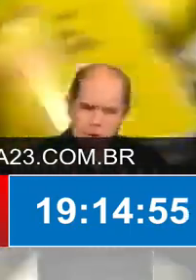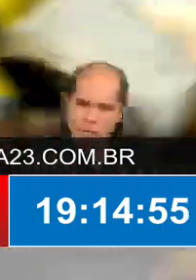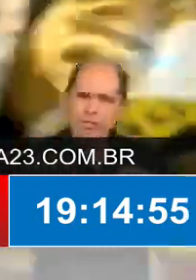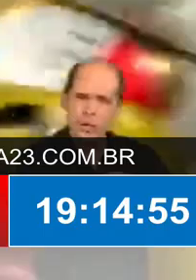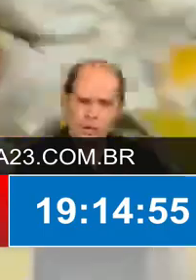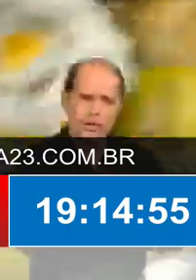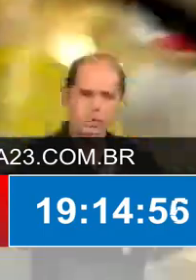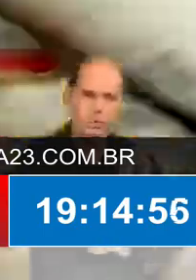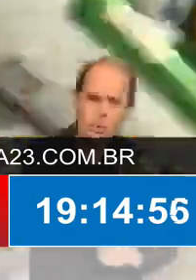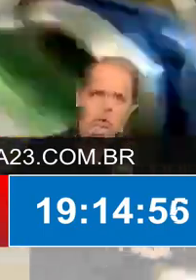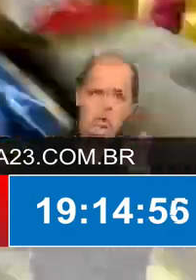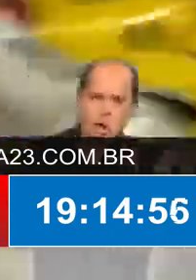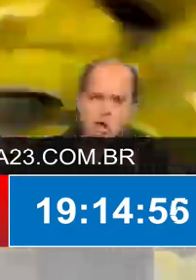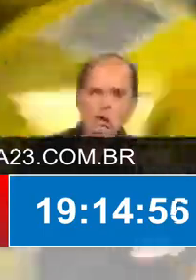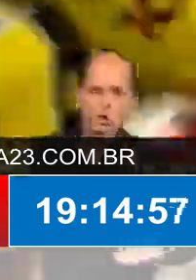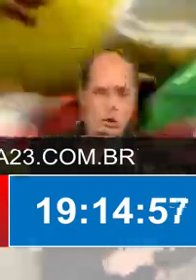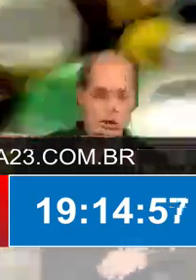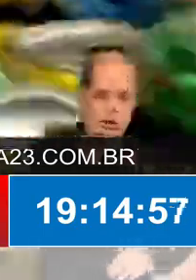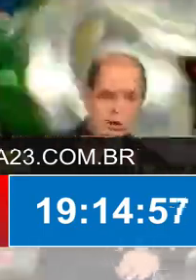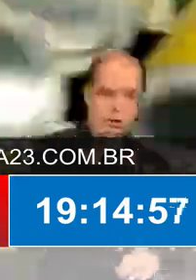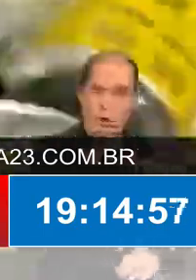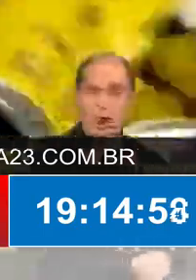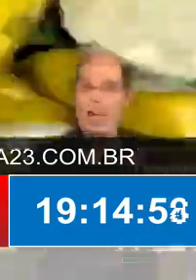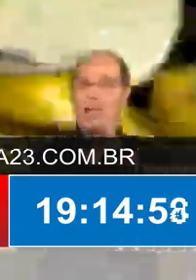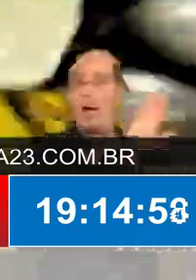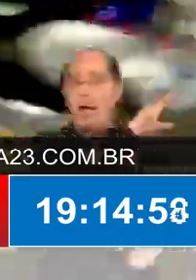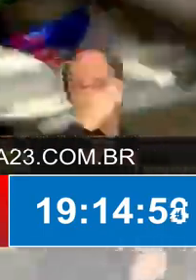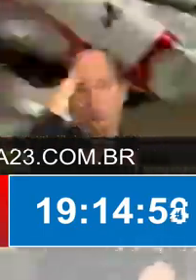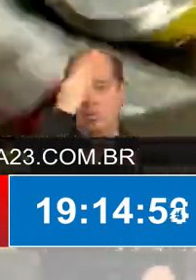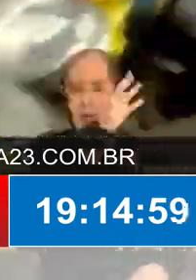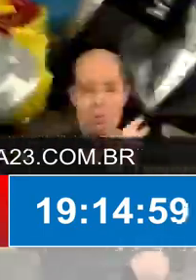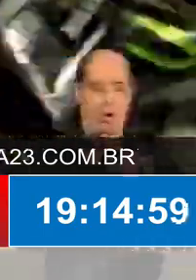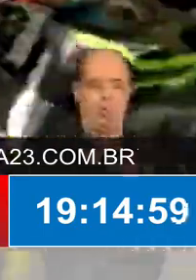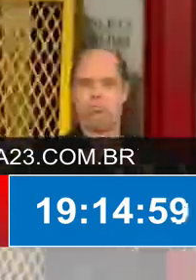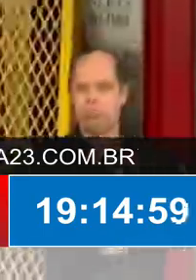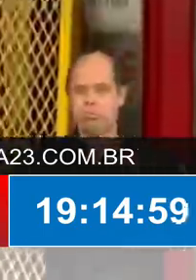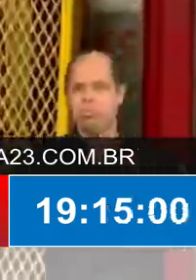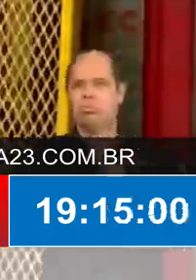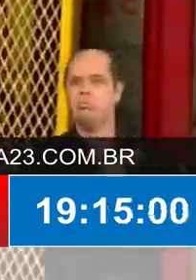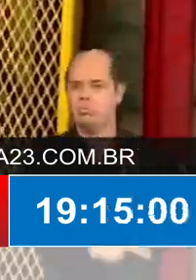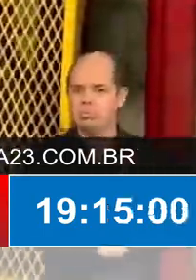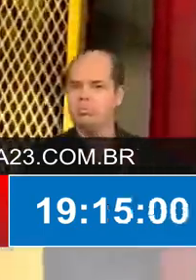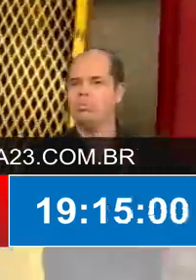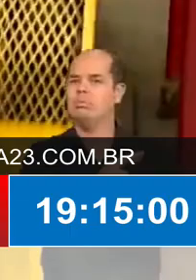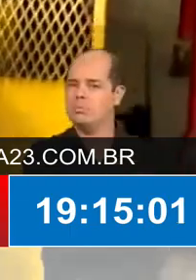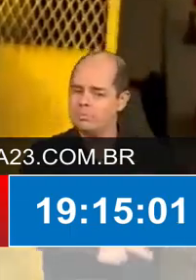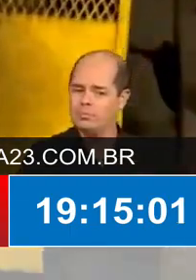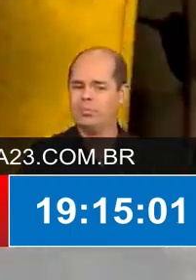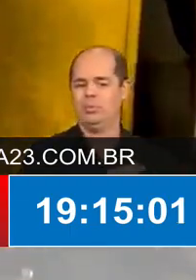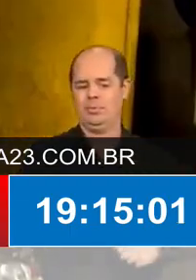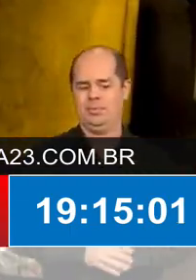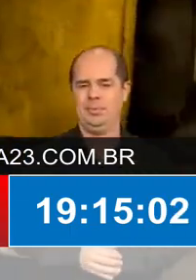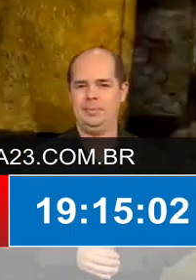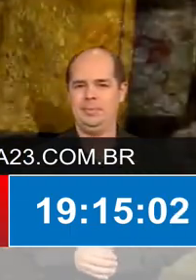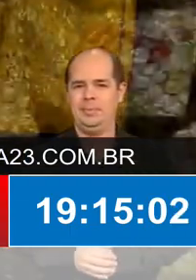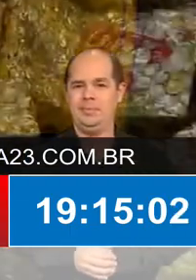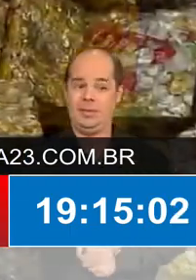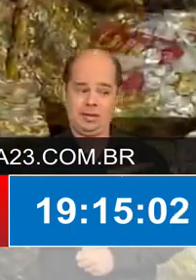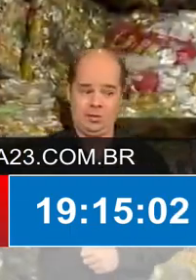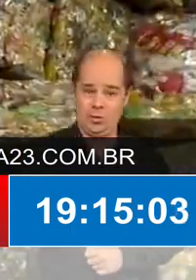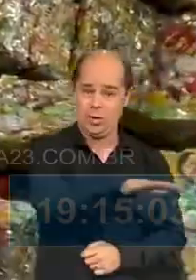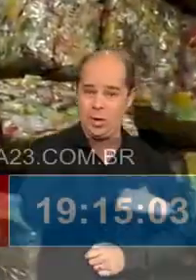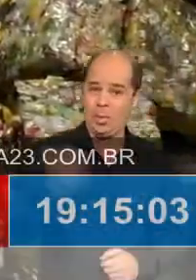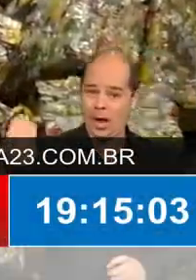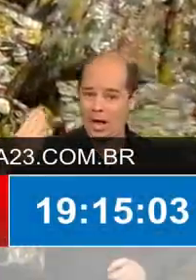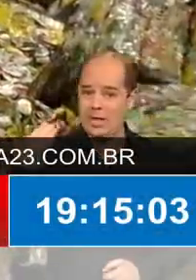recicla no país. Desde 1989, quando foi produzida a primeira latinha no Brasil, o setor investe em reciclagem. Hoje, o